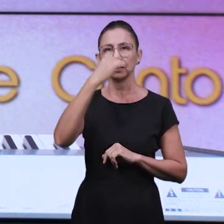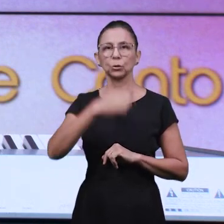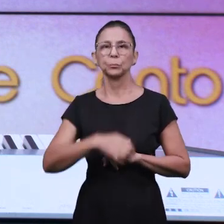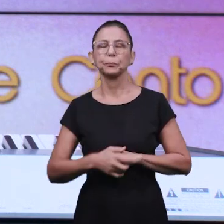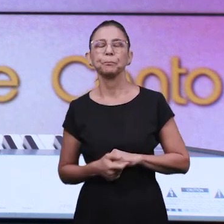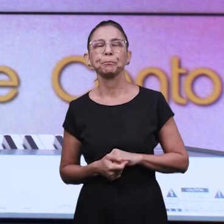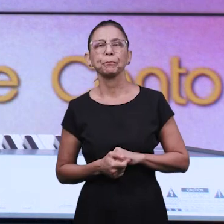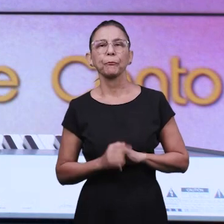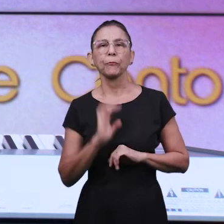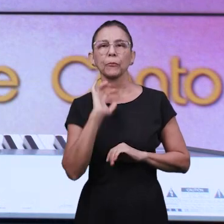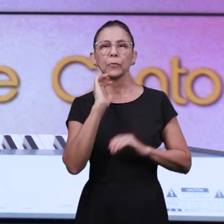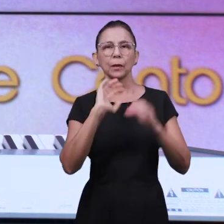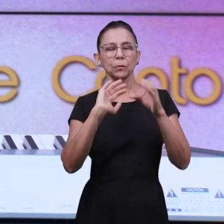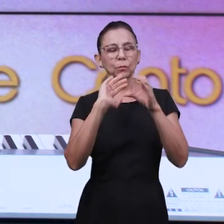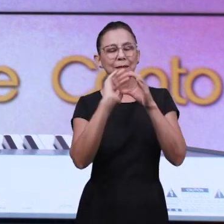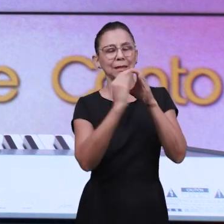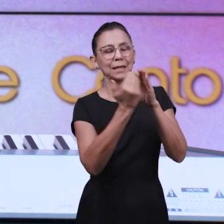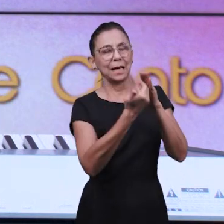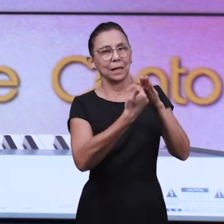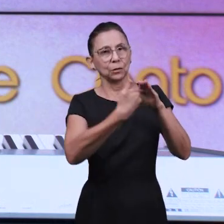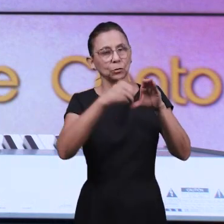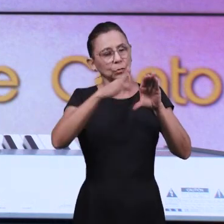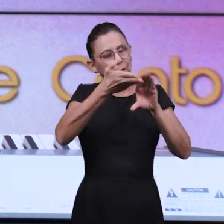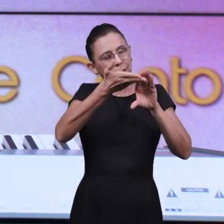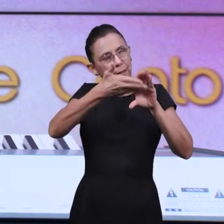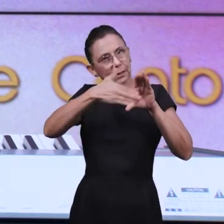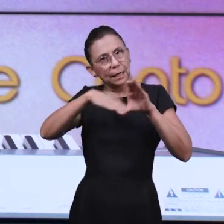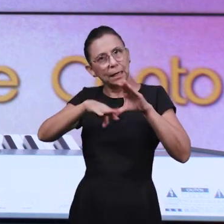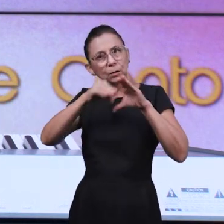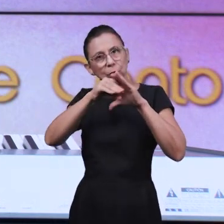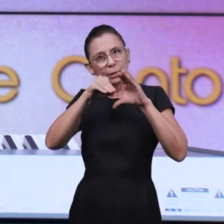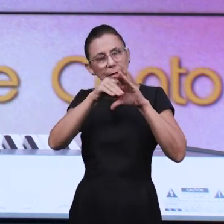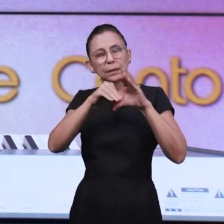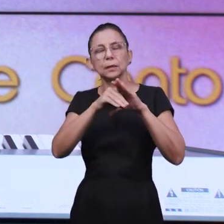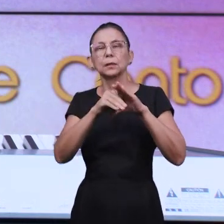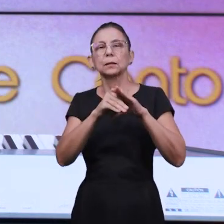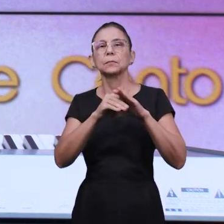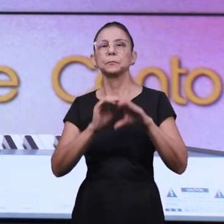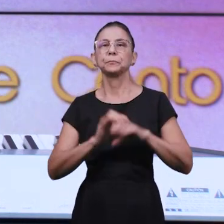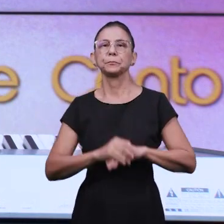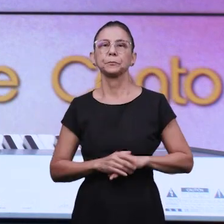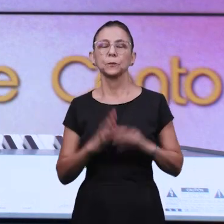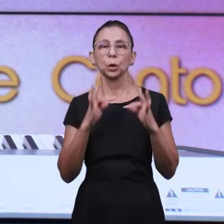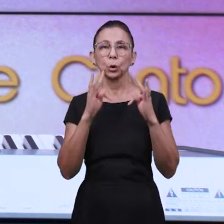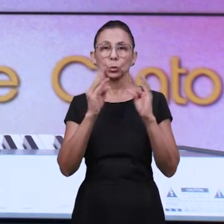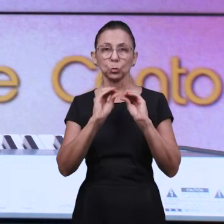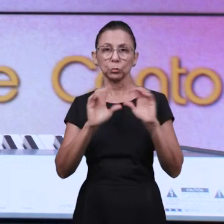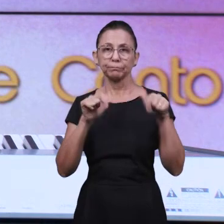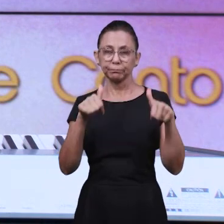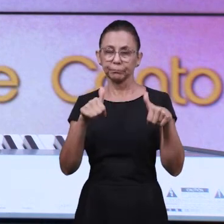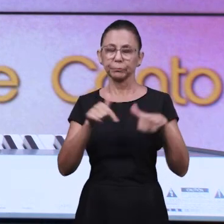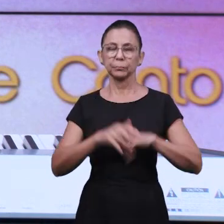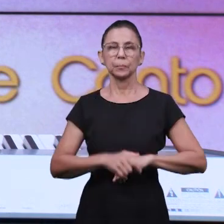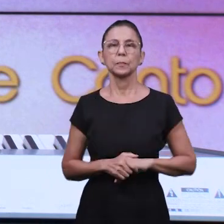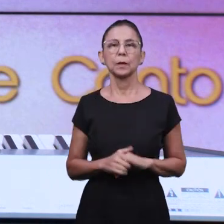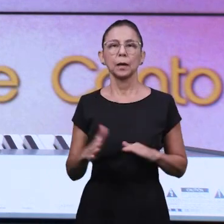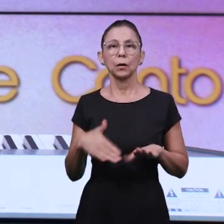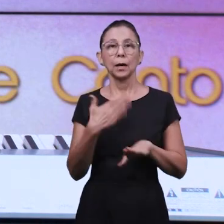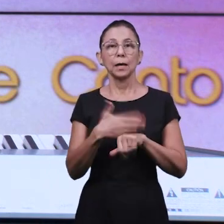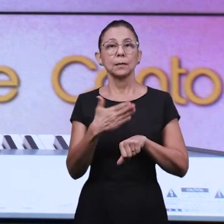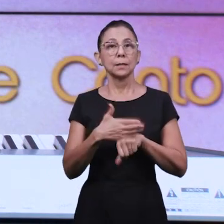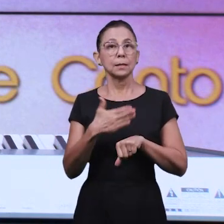pensar na nossa respiração. Aqui também vamos fazer exercícios para fortalecer o